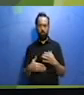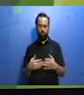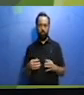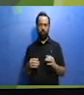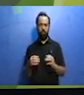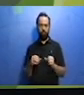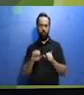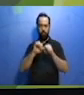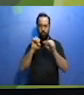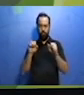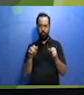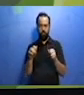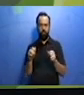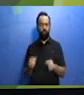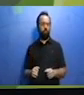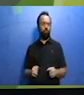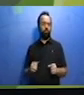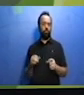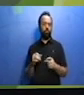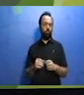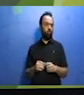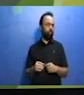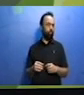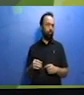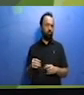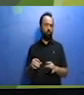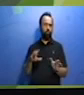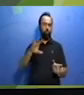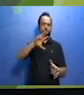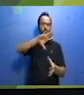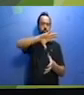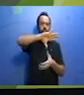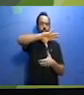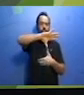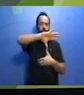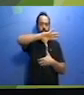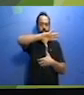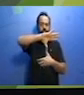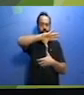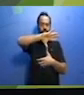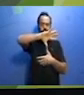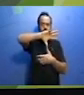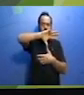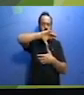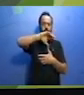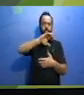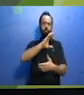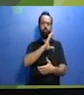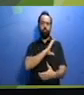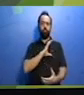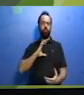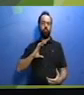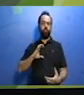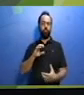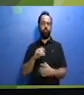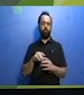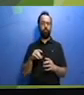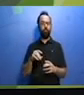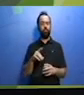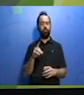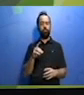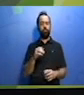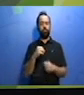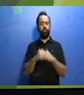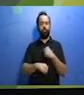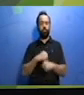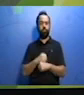na Escócia. Nas Américas, ele foi encontrado primeiro no Canadá e em 1859